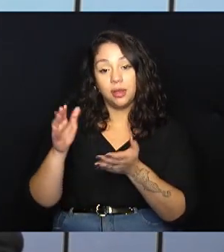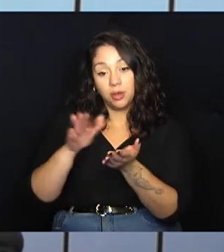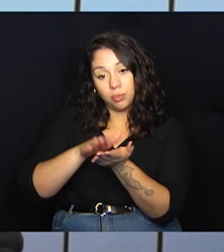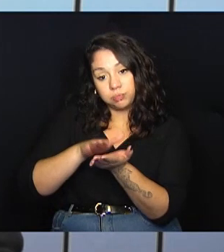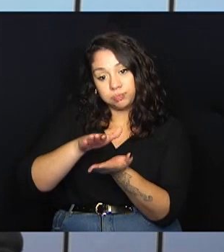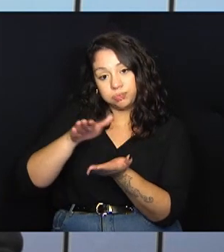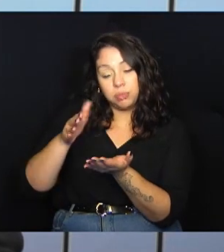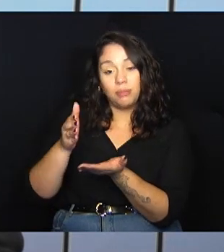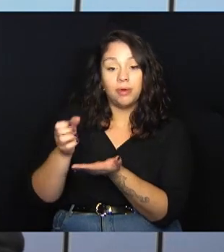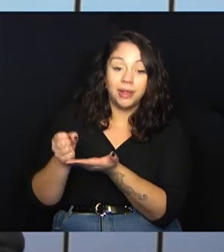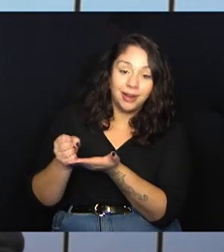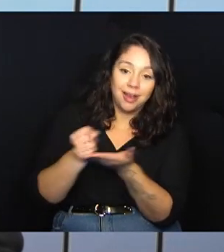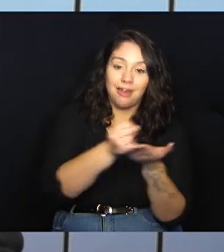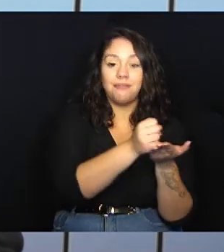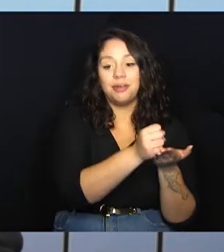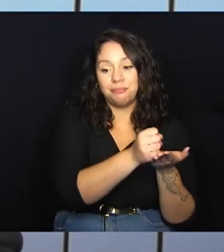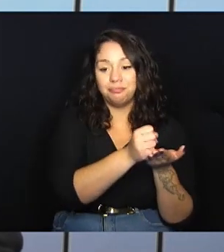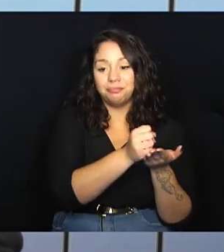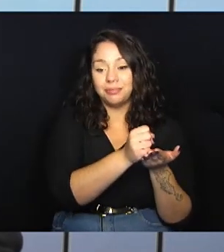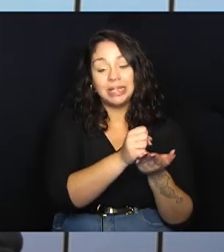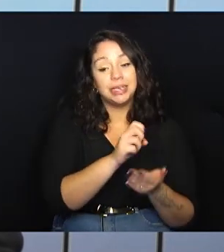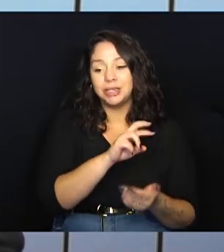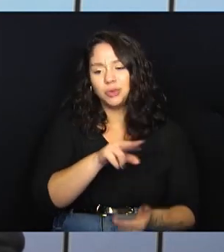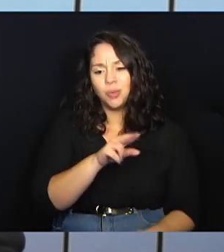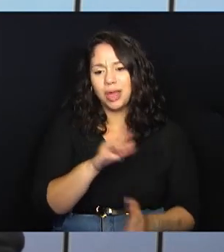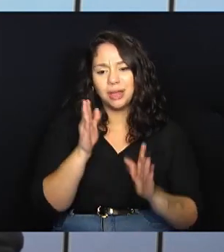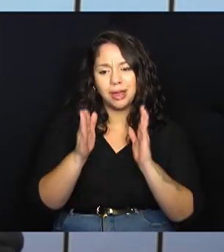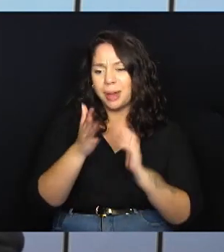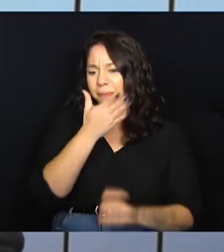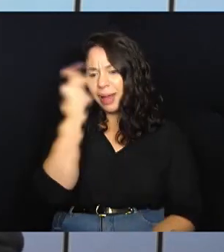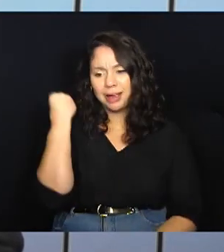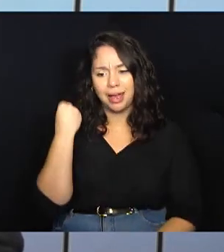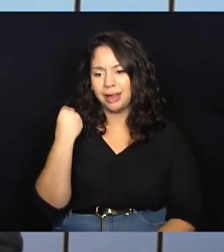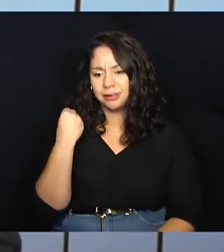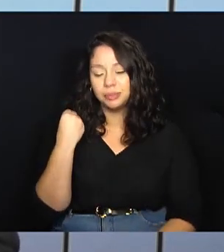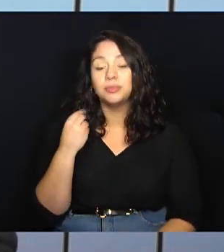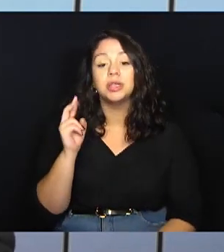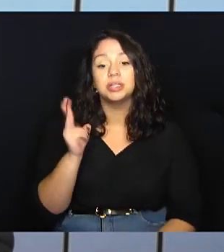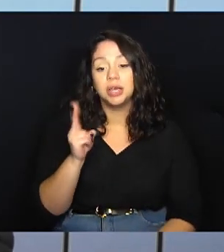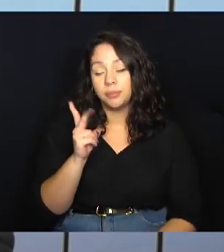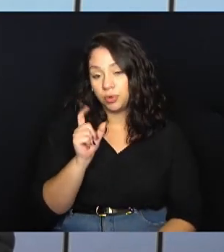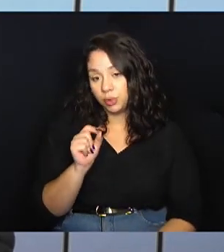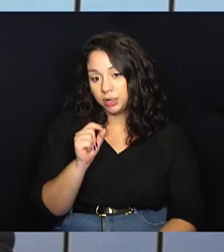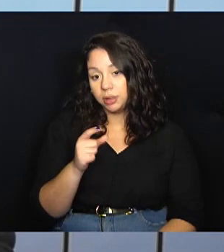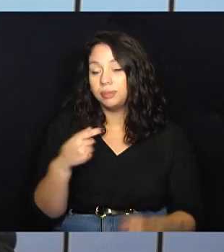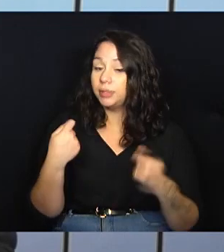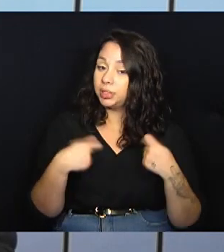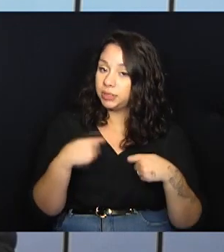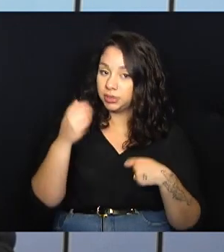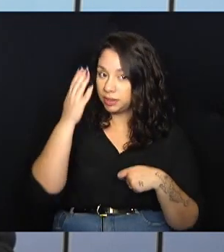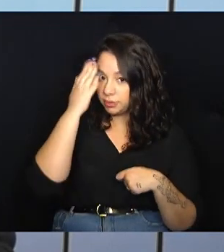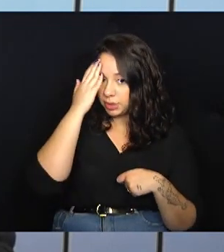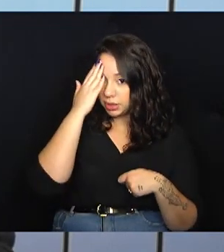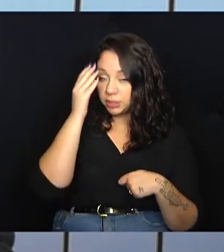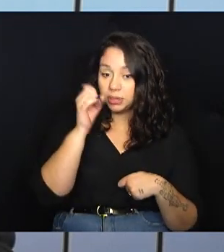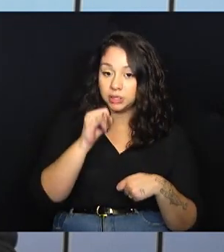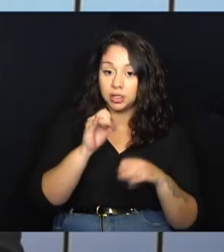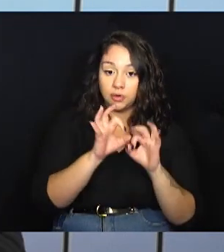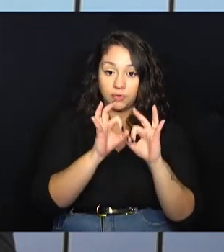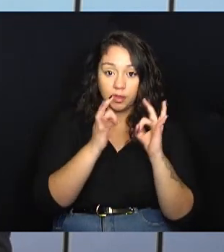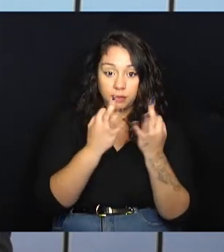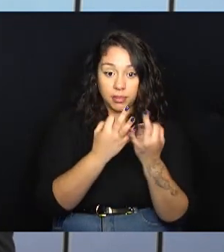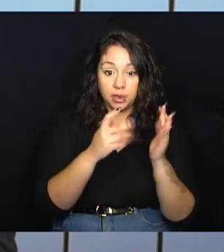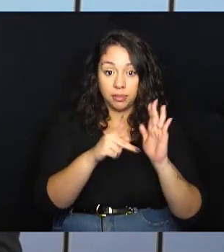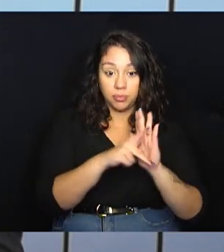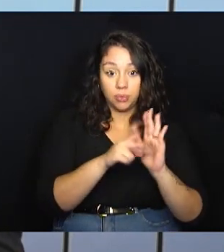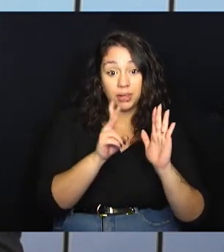junto com ela. Sim. Então não é apagada a história. Claro, sempre terá que se considerar se a família de origem quer